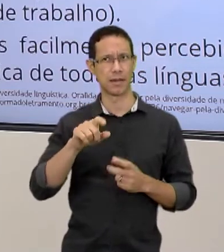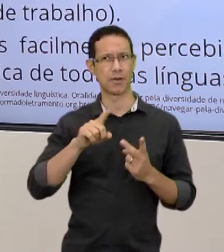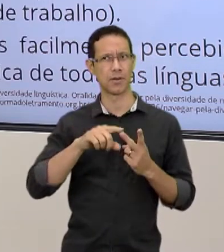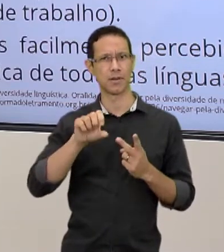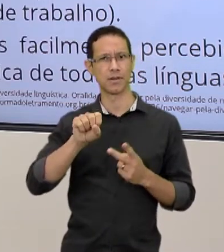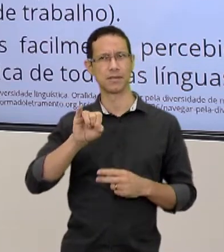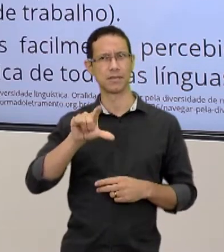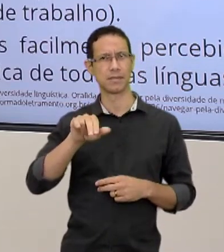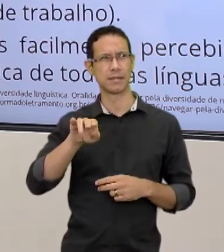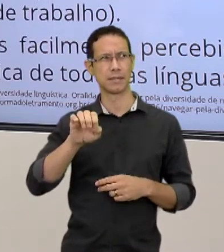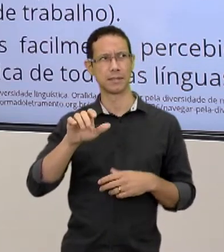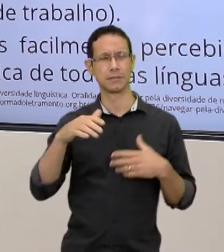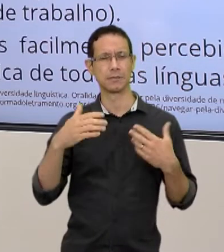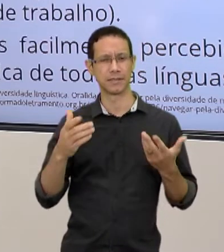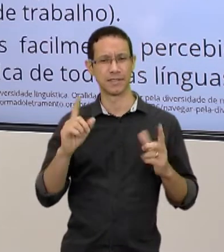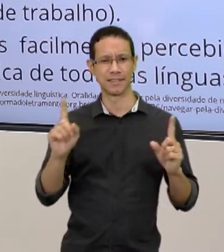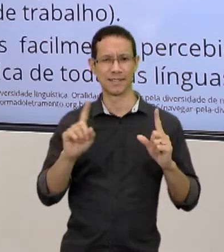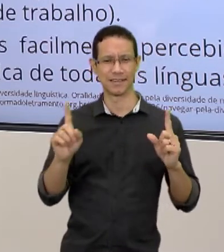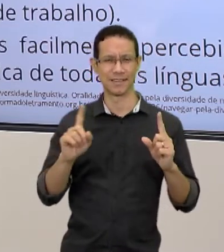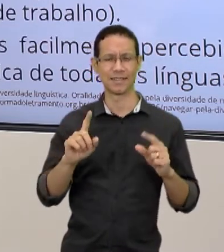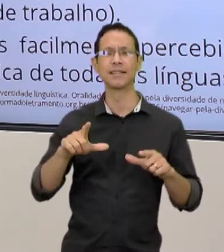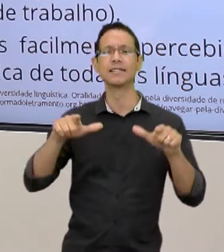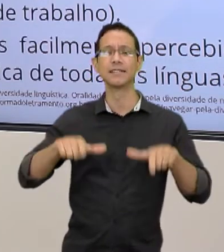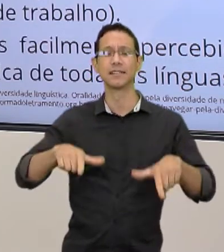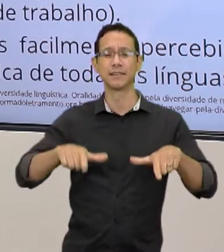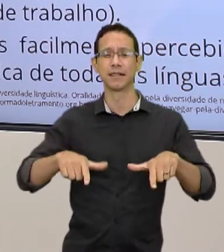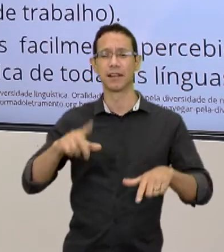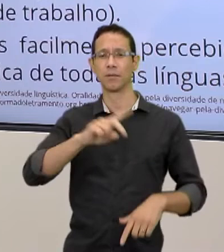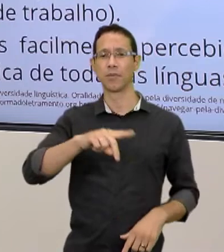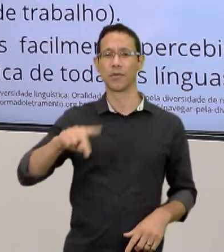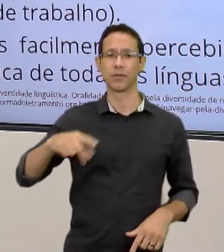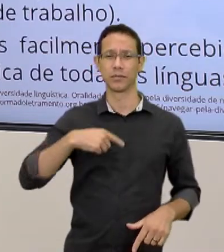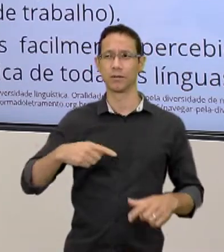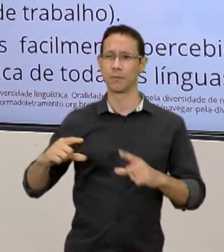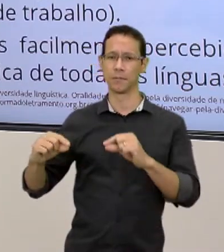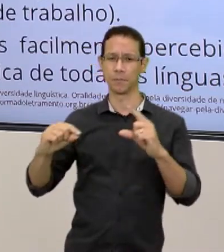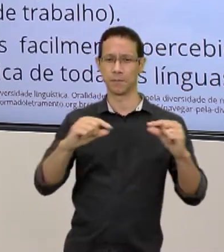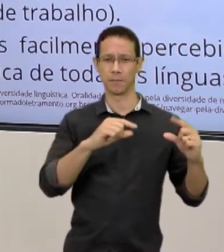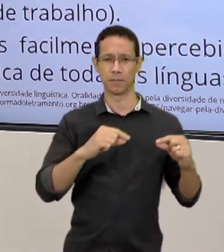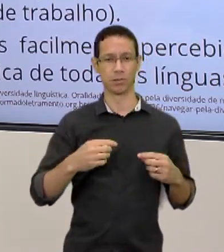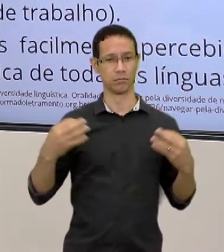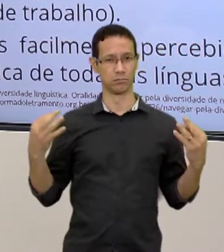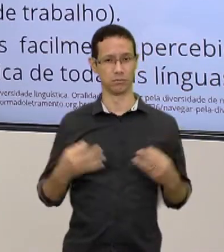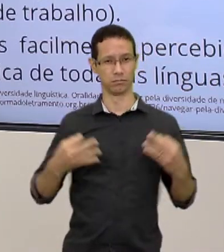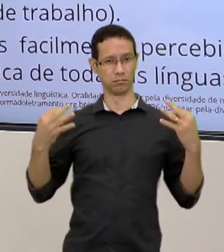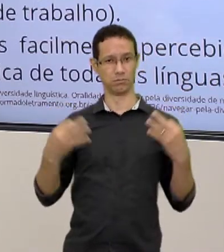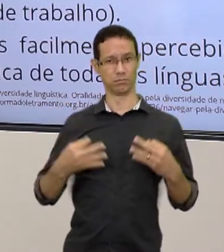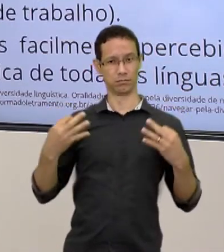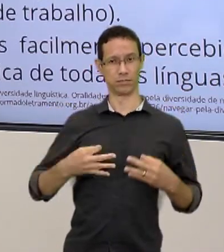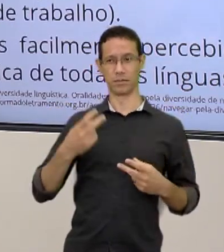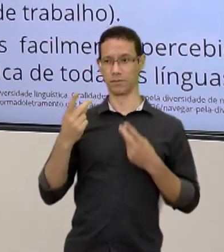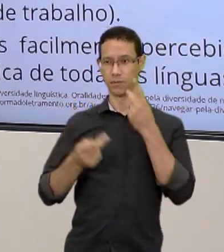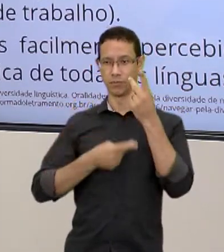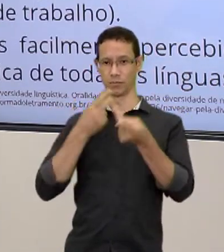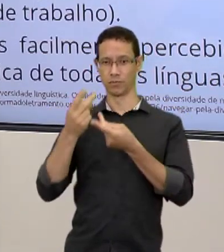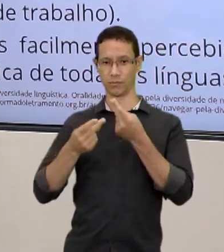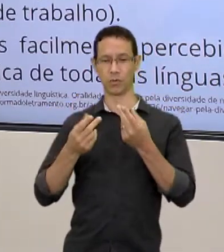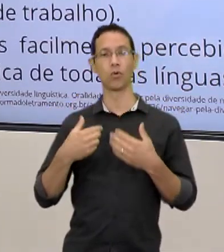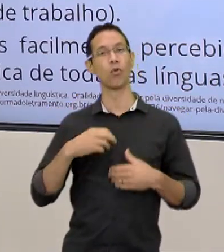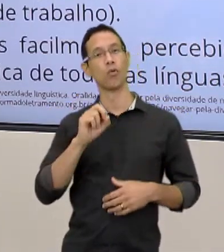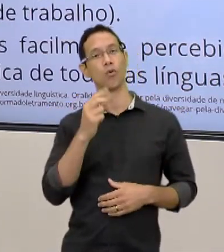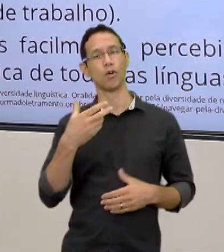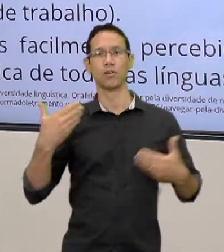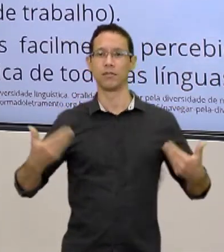falei assim, vocês acham que lá na sala dos professores, né, a gente fala o tempo todo formal, ou brincamos,